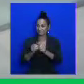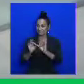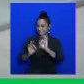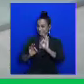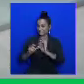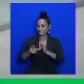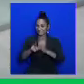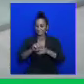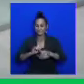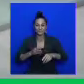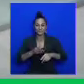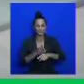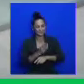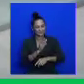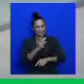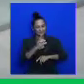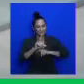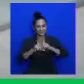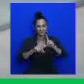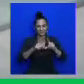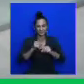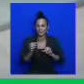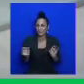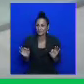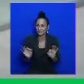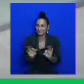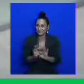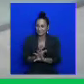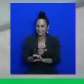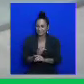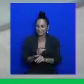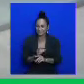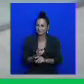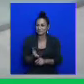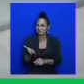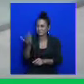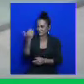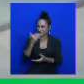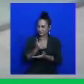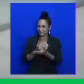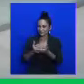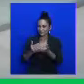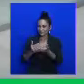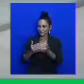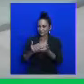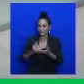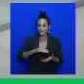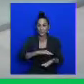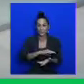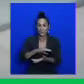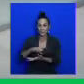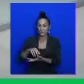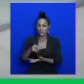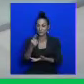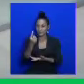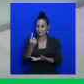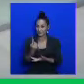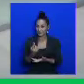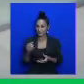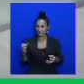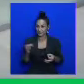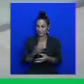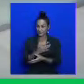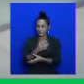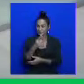prévios e agora vão validar o nosso sorteio. Então está tudo pronto por aqui? Vamos começar! Nosso globo número 1 está